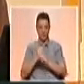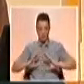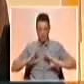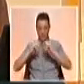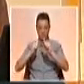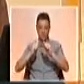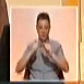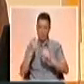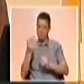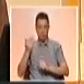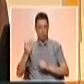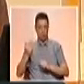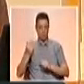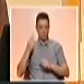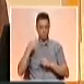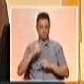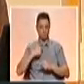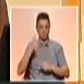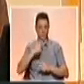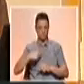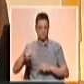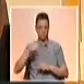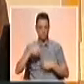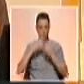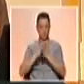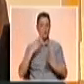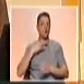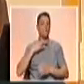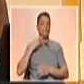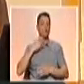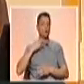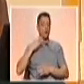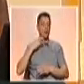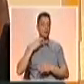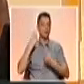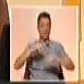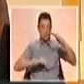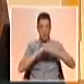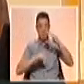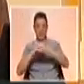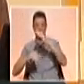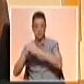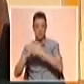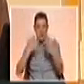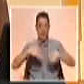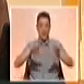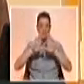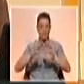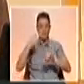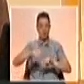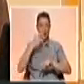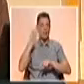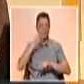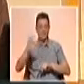desenvolver há relativamente pouco tempo. Nós, neste momento, somos todos voluntários e, portanto, com essas limitações. Mas, neste momento, estamos a